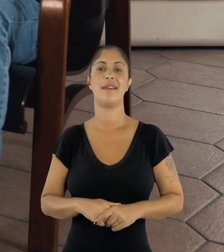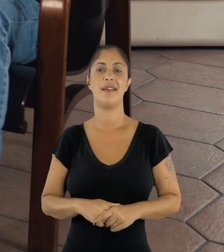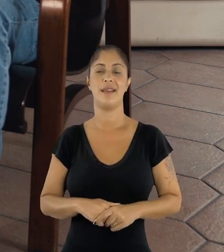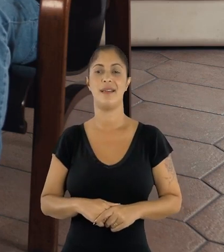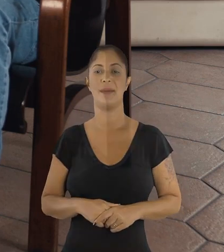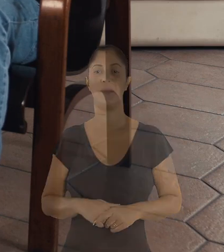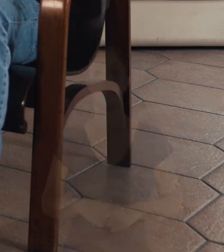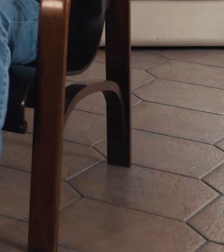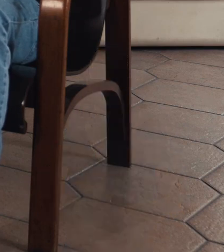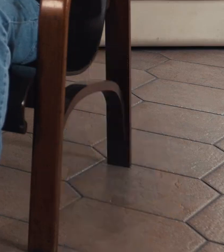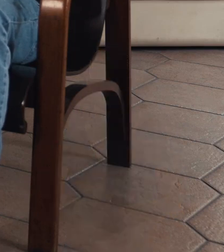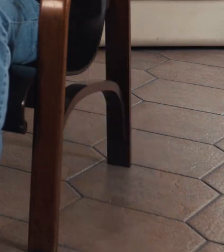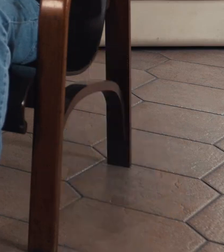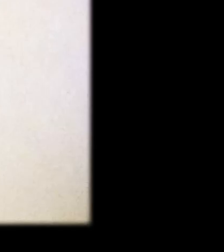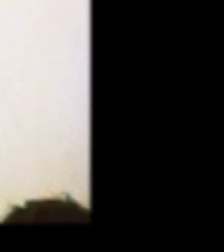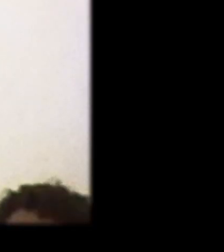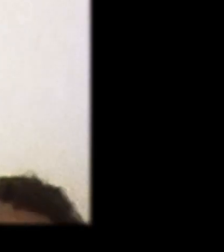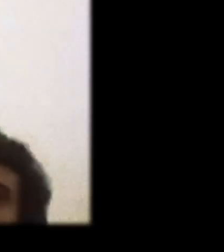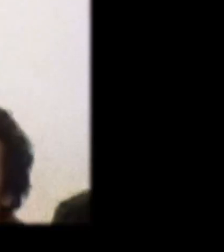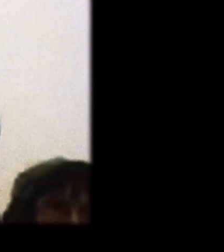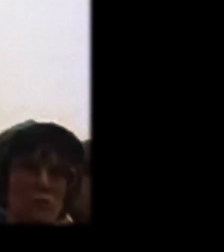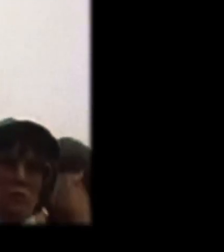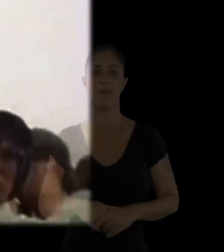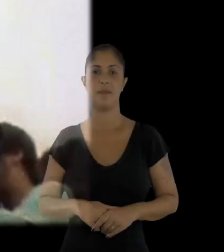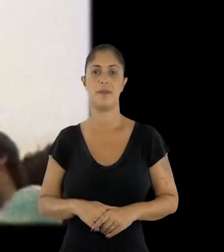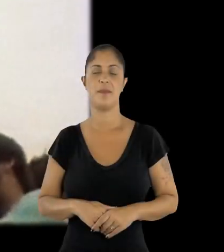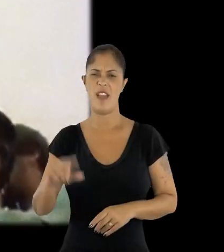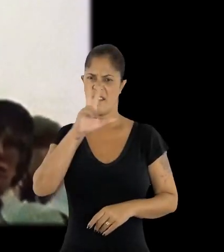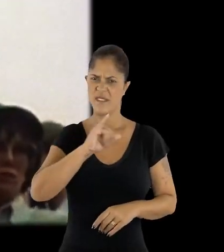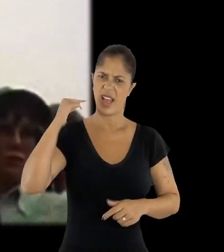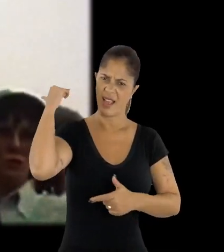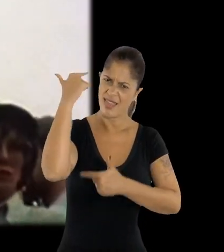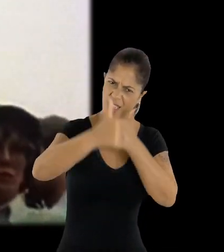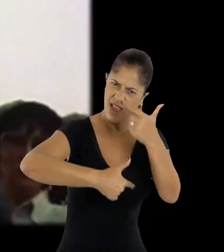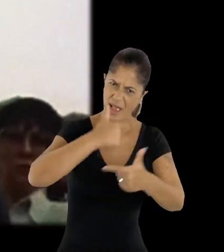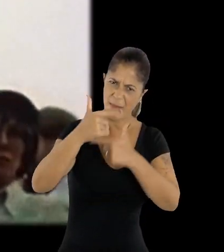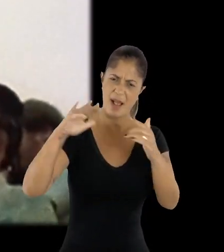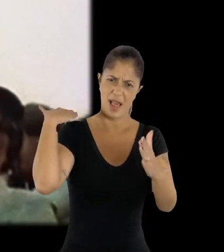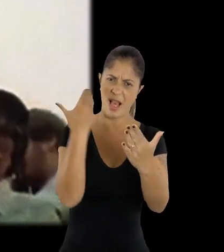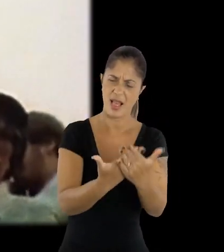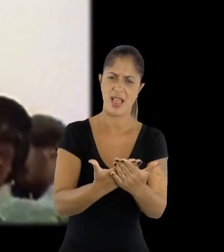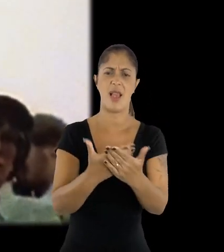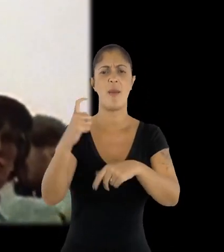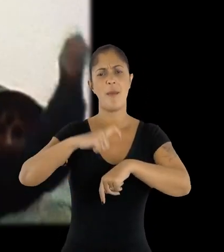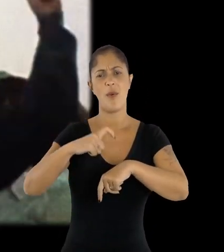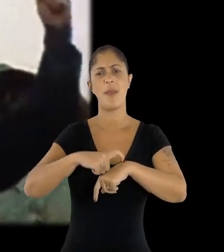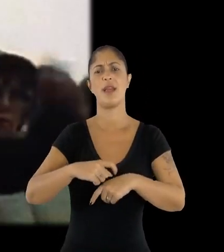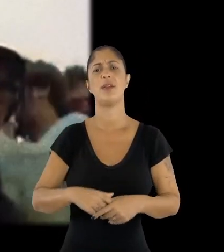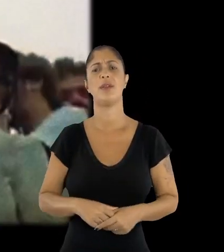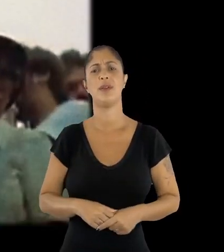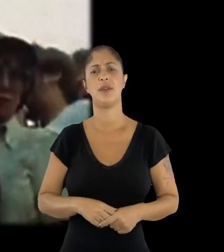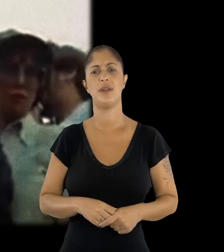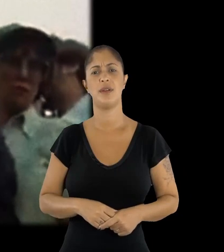vem, Ordem dos Pregadores. Um homem em destaque. Vamos trabalhar quando o aumento chegar! A multidão